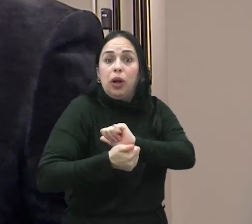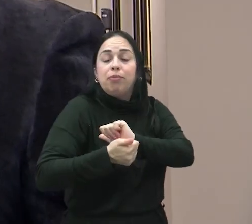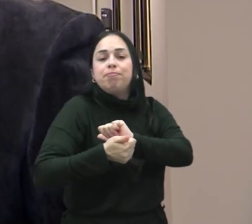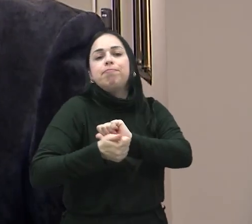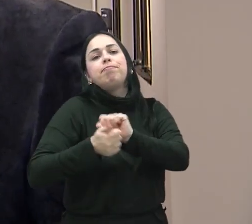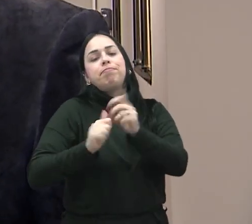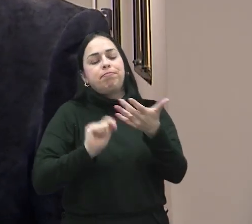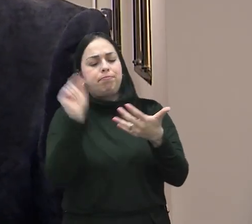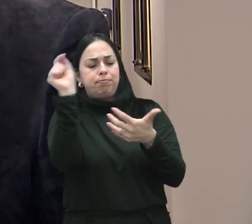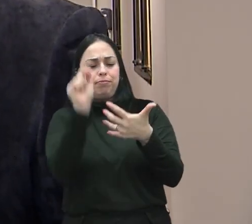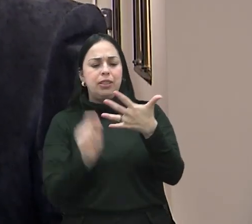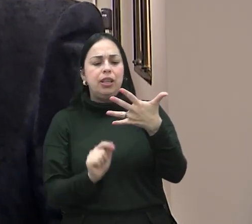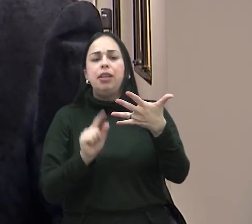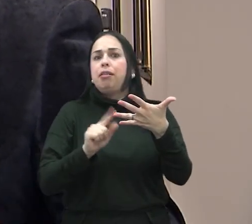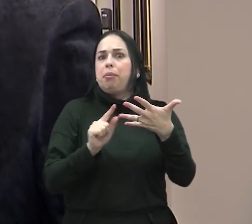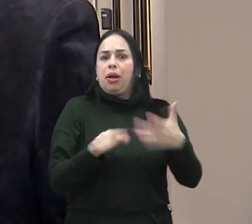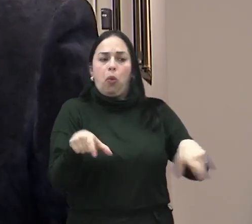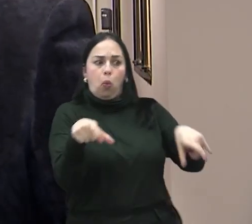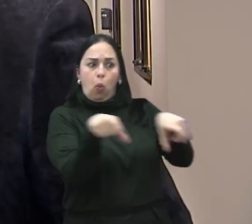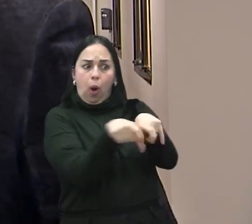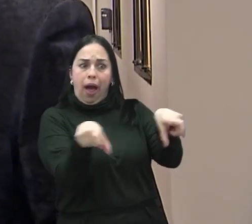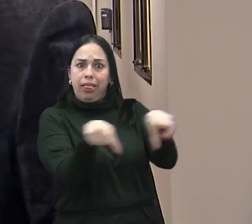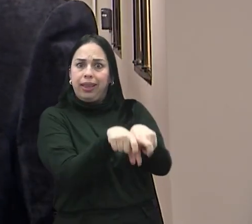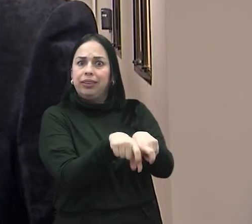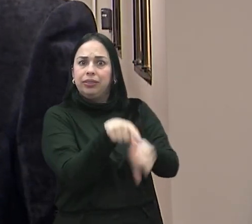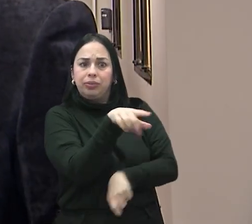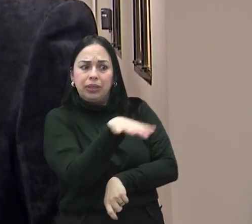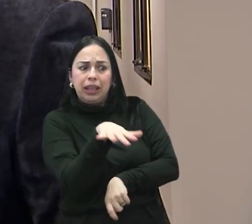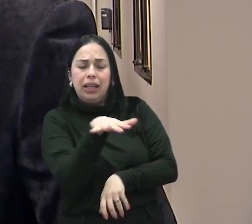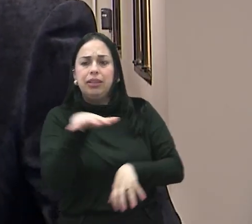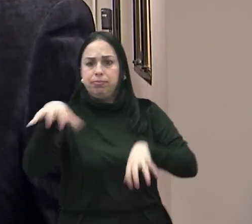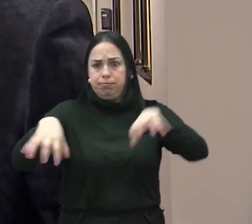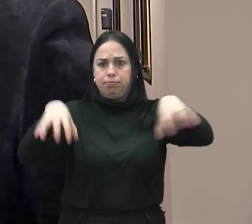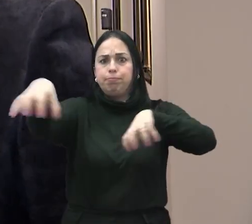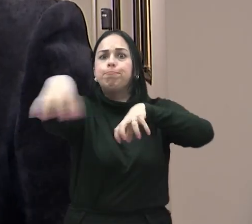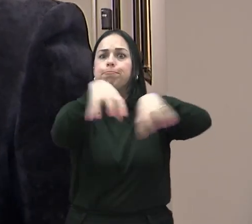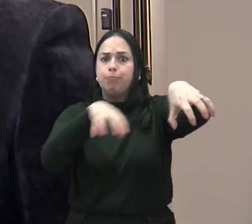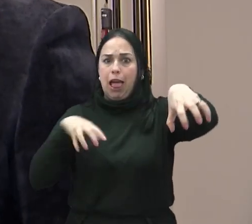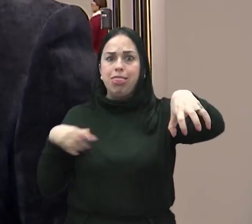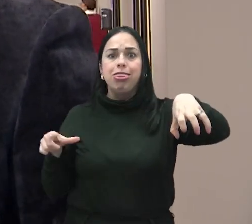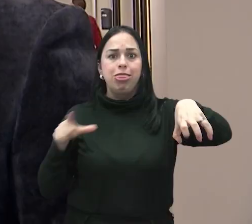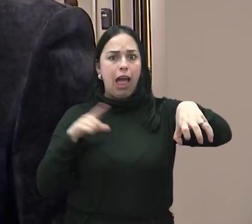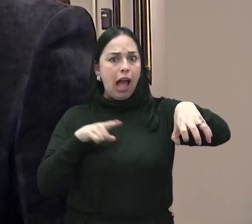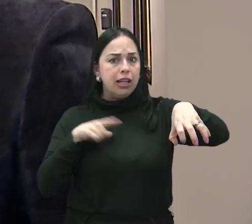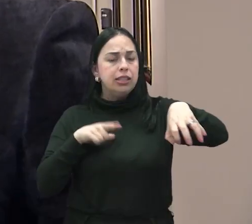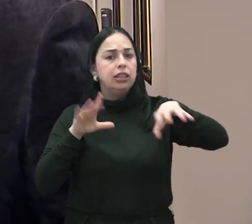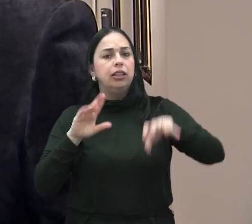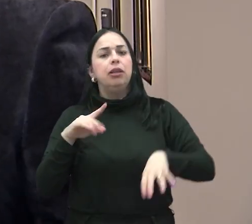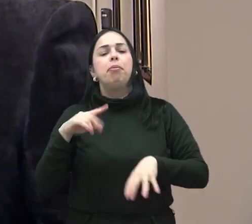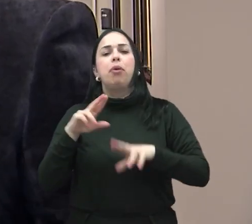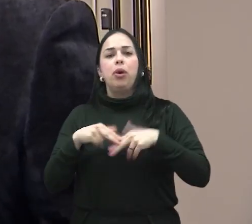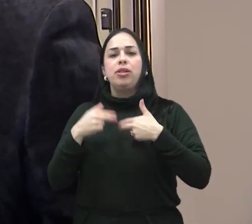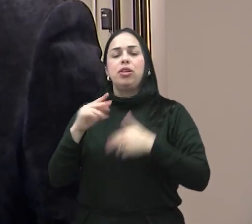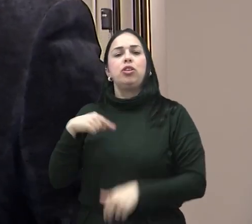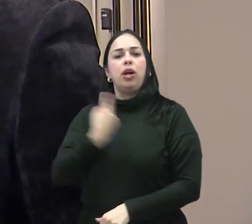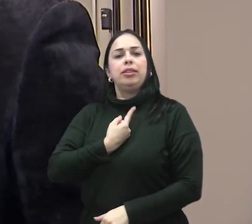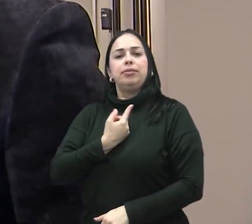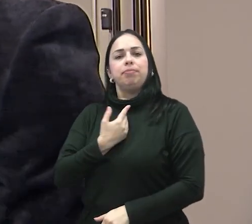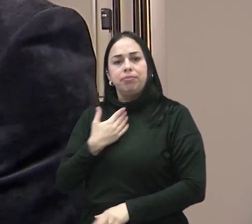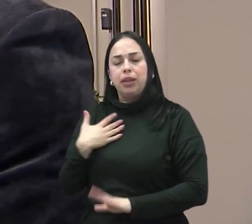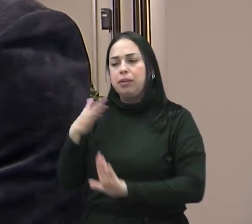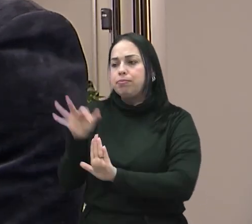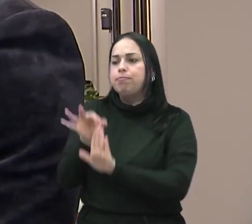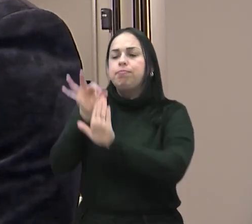comunitários, nos poliesportivos, quadras que estão espalhadas pela cidade. São sempre